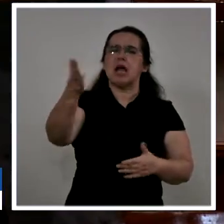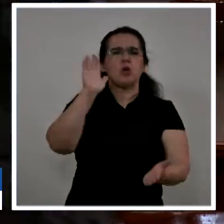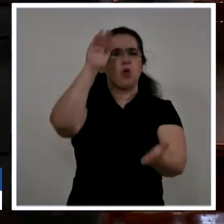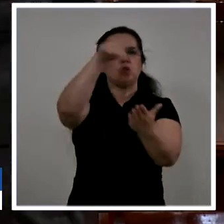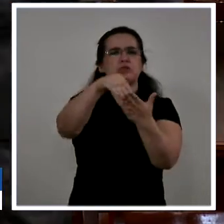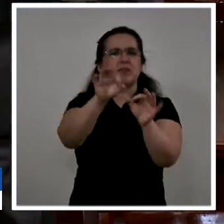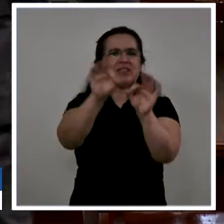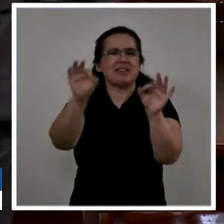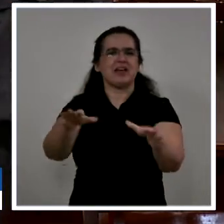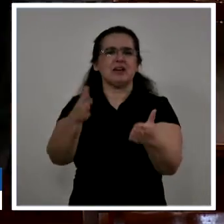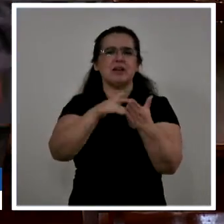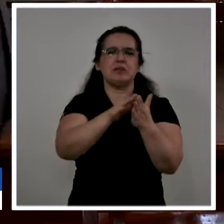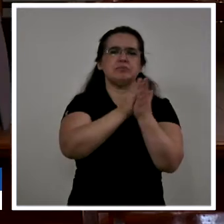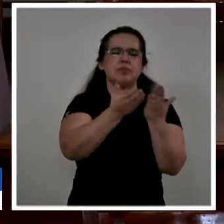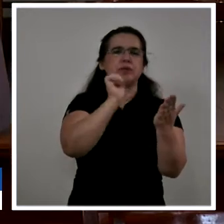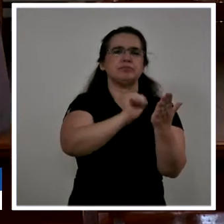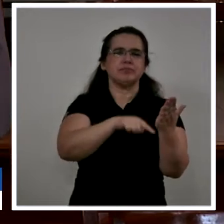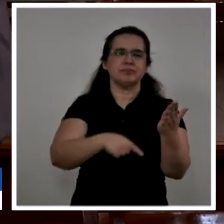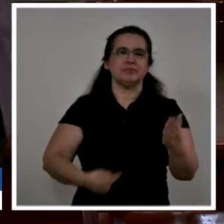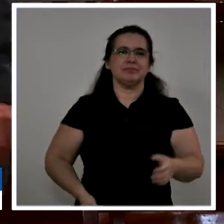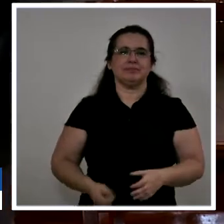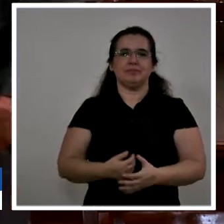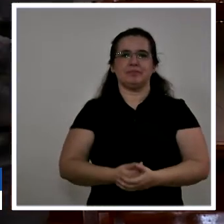conclusões. Now let's look at a little bit of